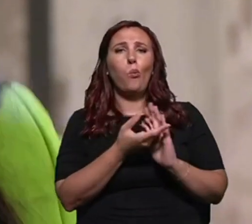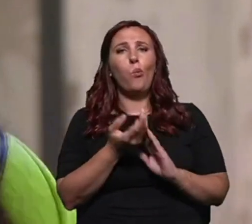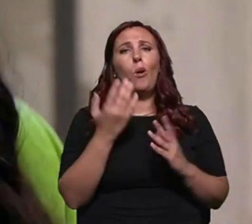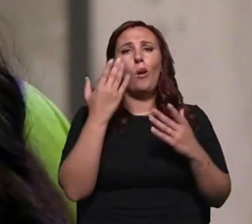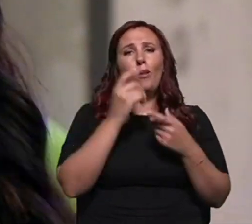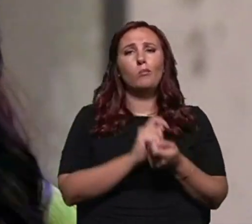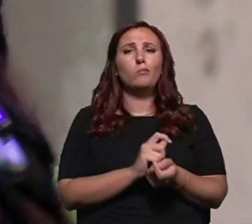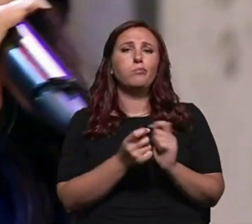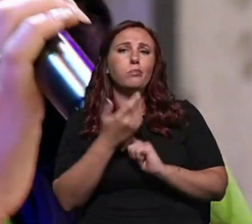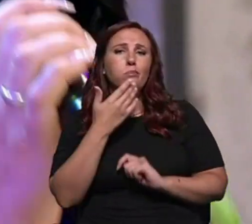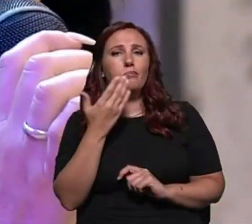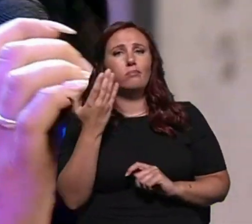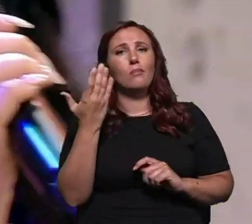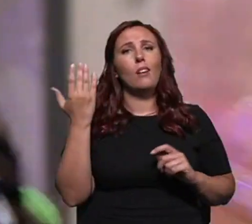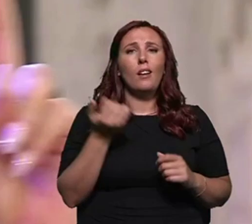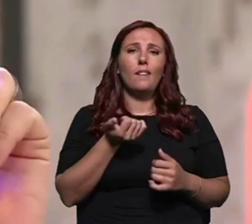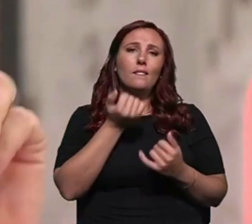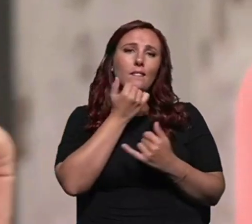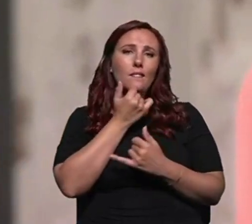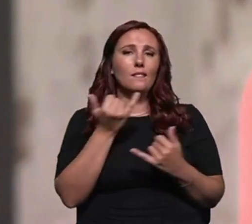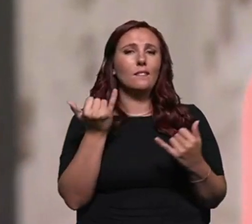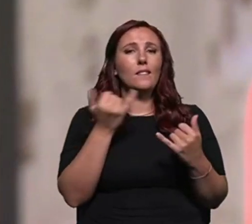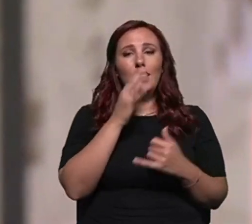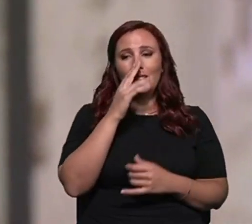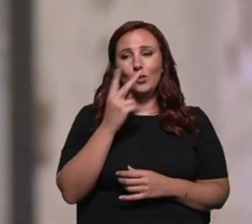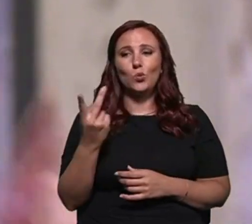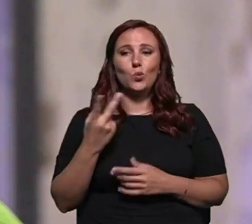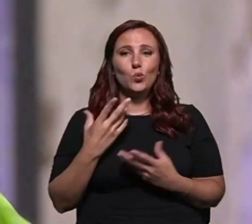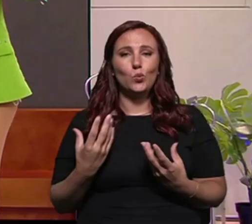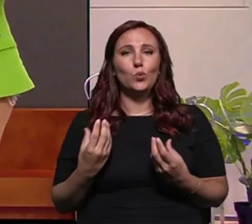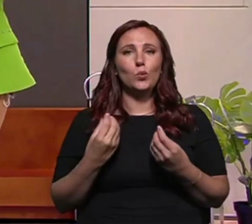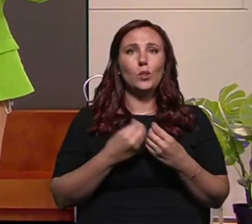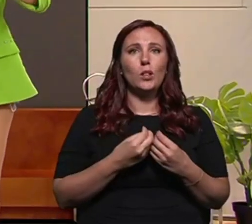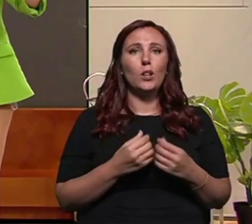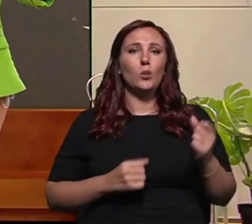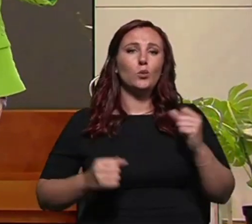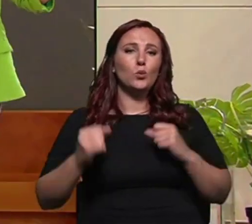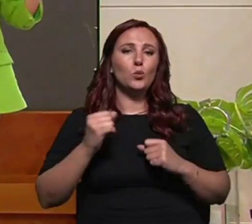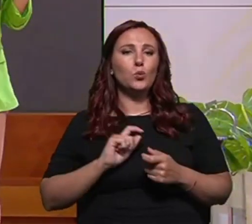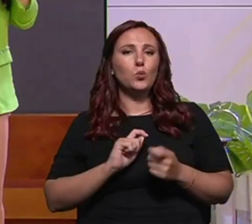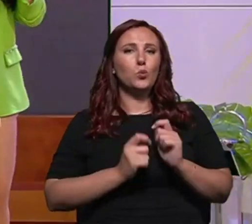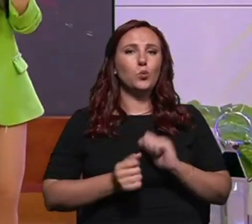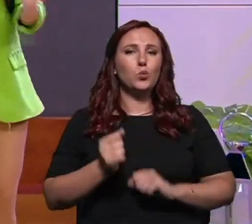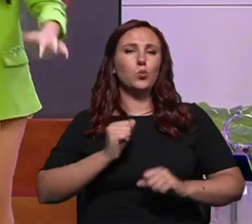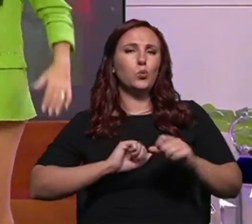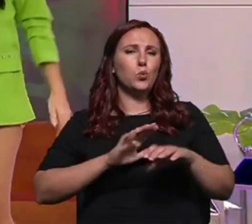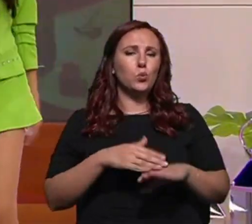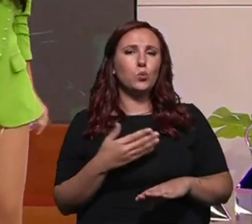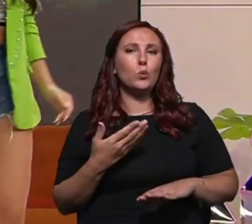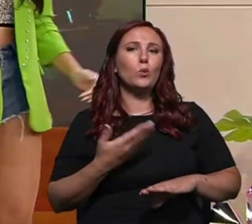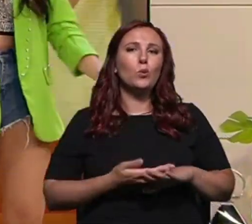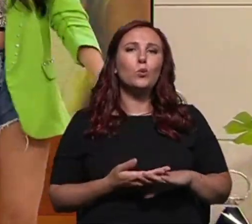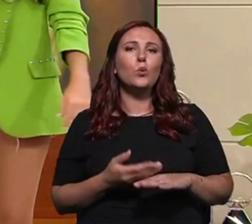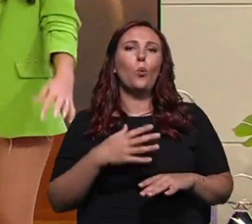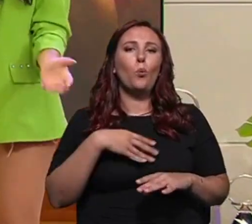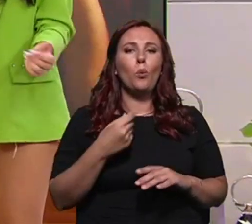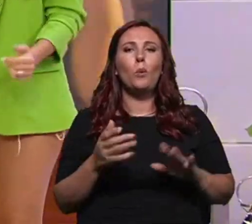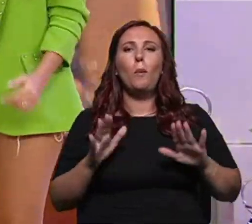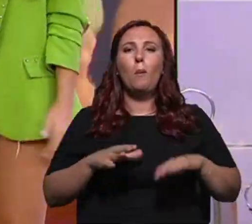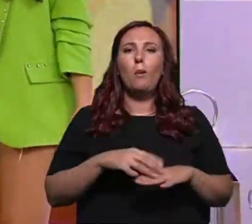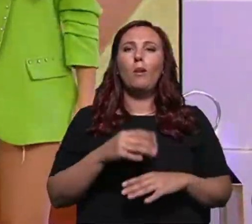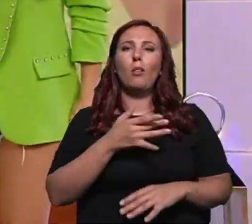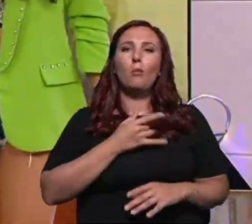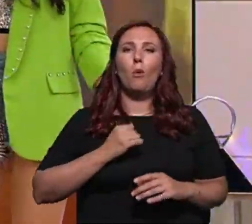transforma-se em dia é uma alegria se estamos os dois o samba transforma-se em Salsa a o mundo para com o